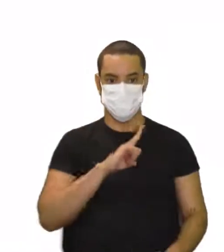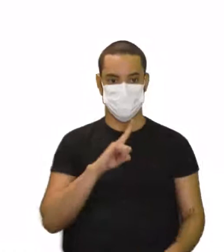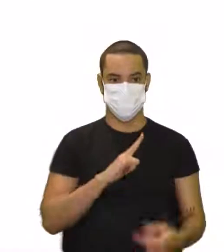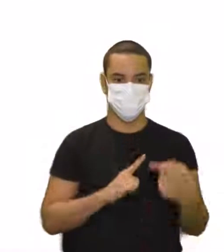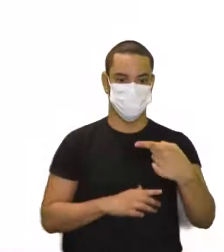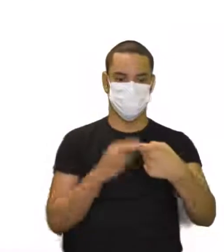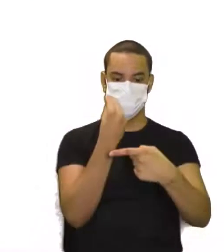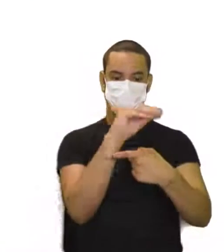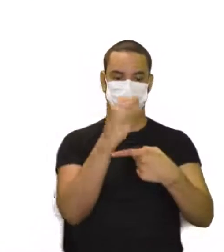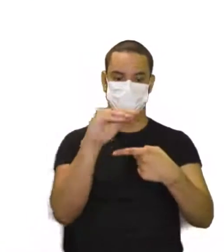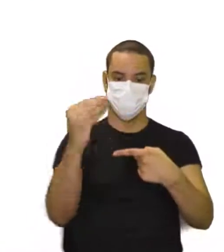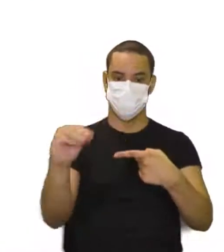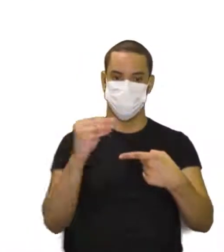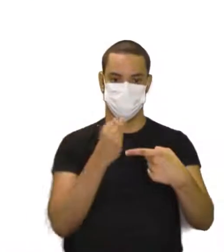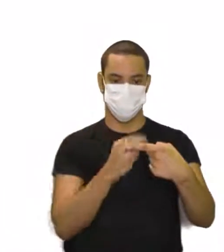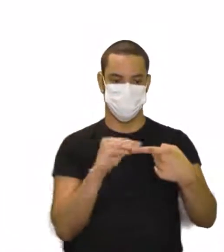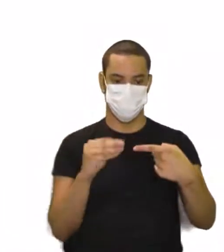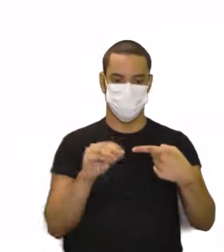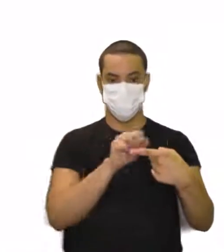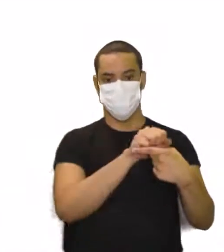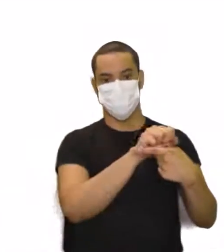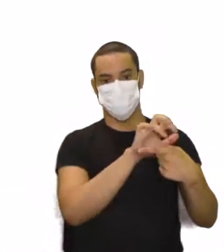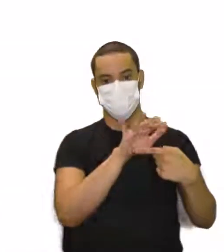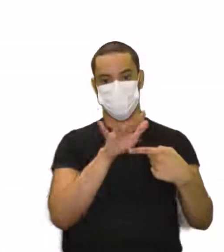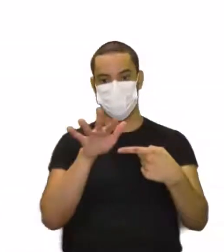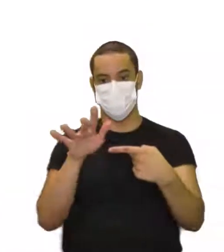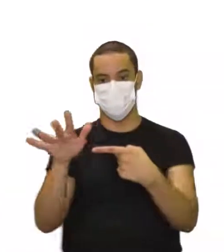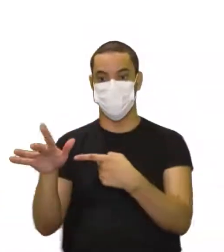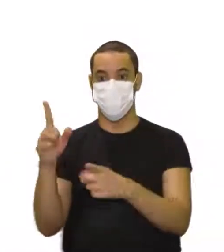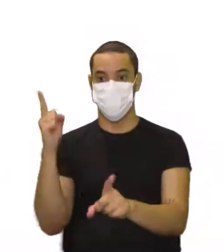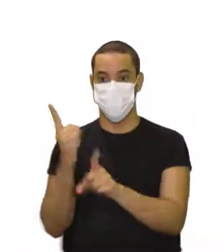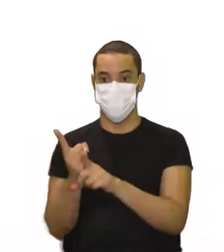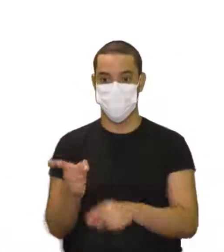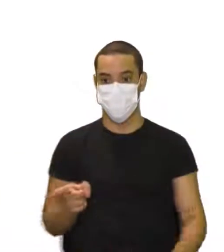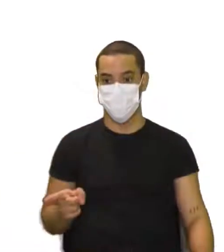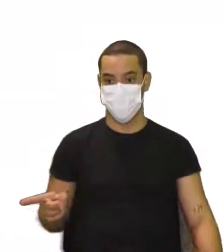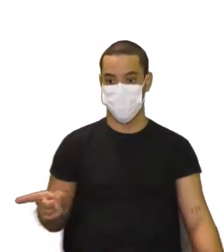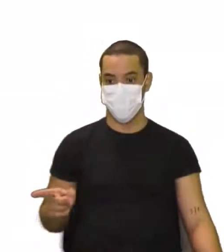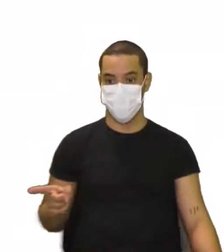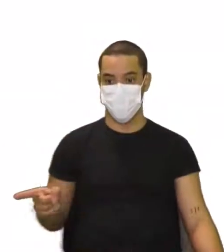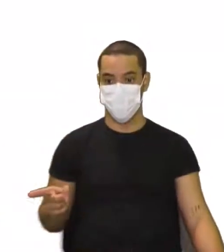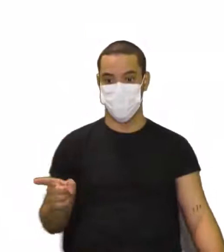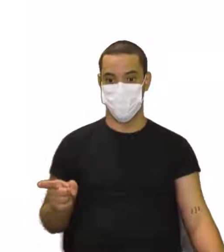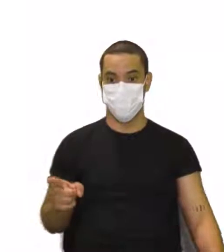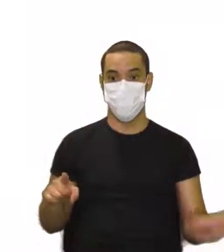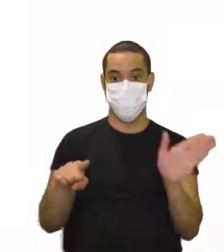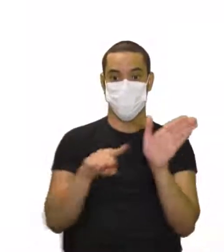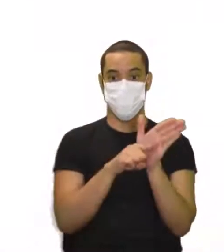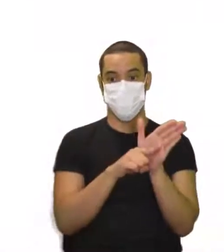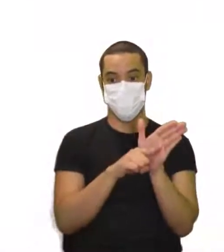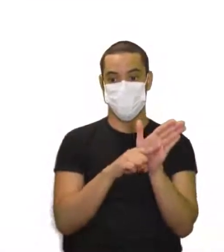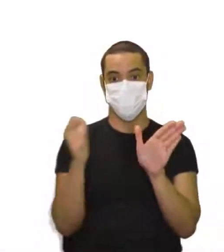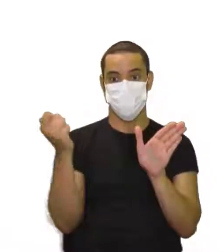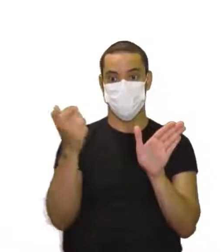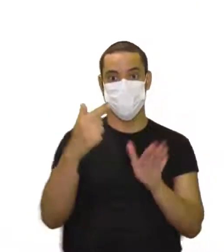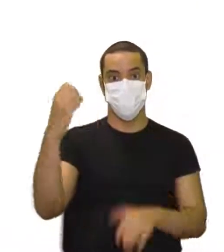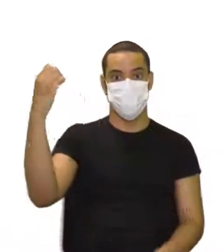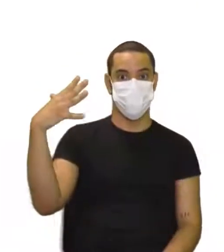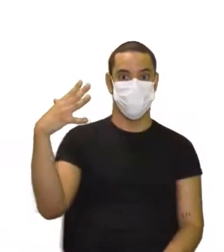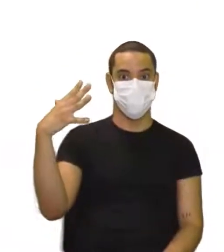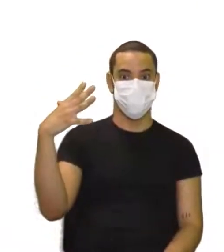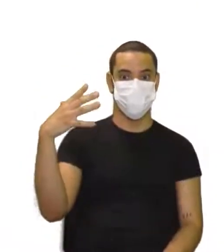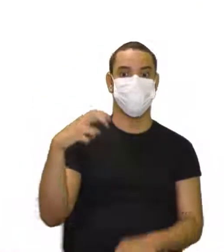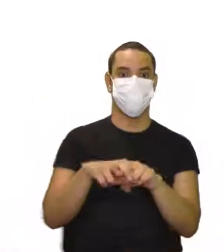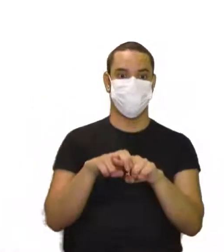resultado final, você observa que é menor que a velocidade da luz, 0,96C. Então,